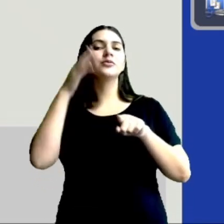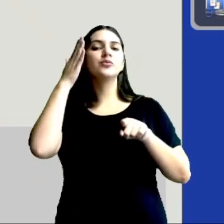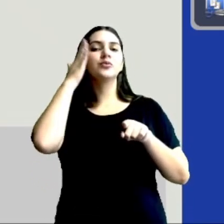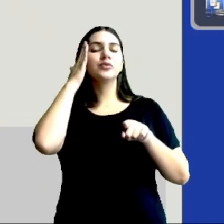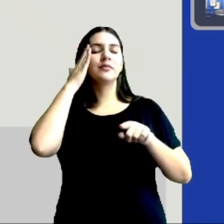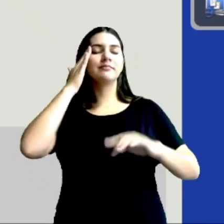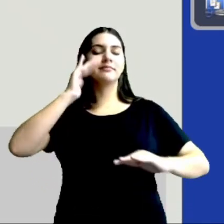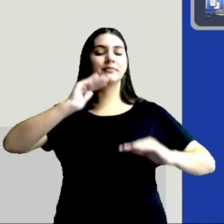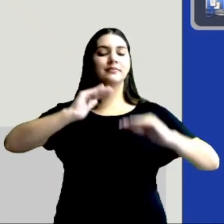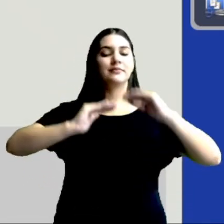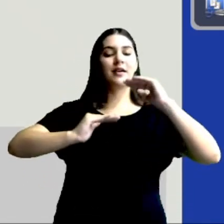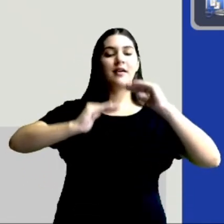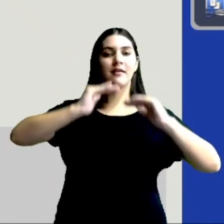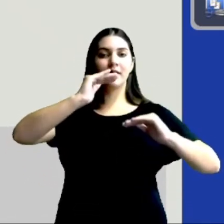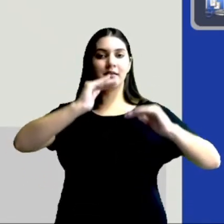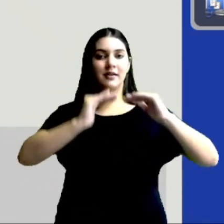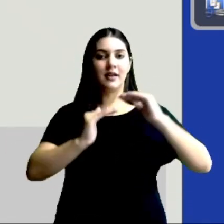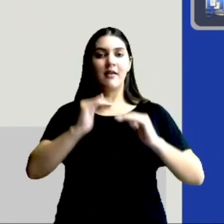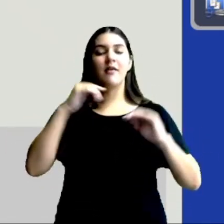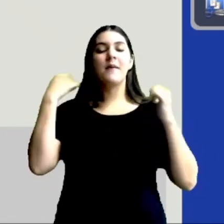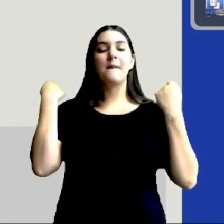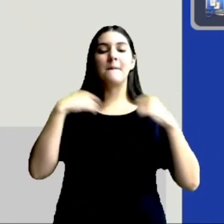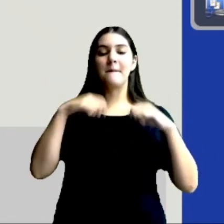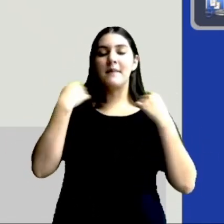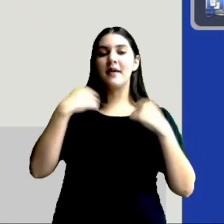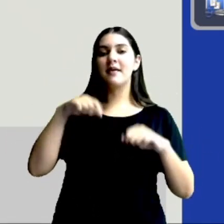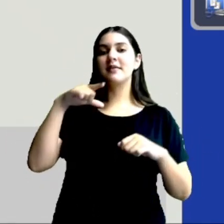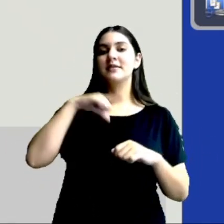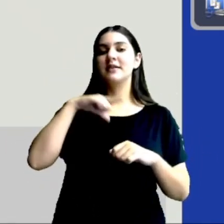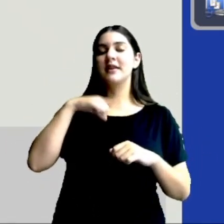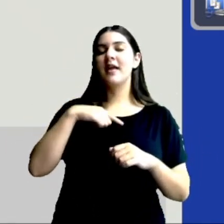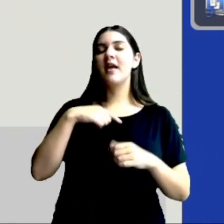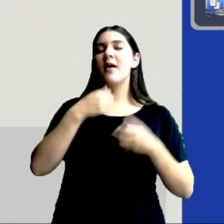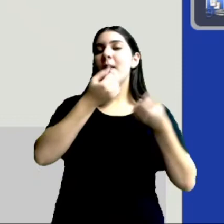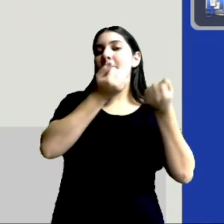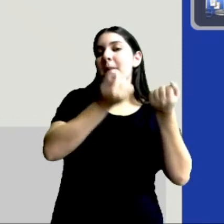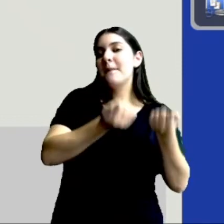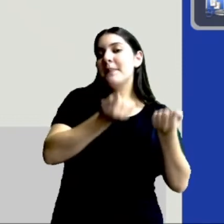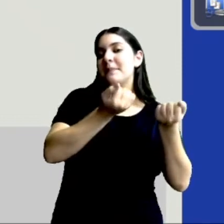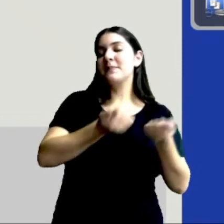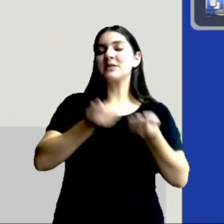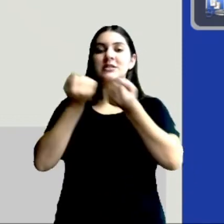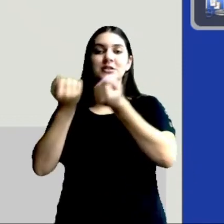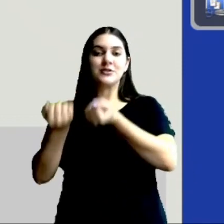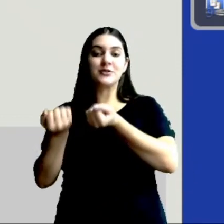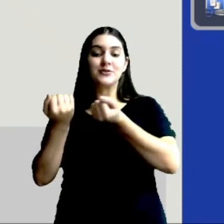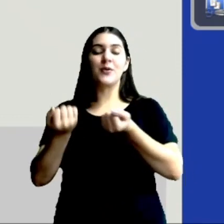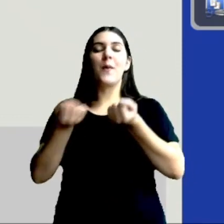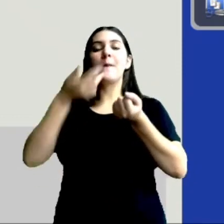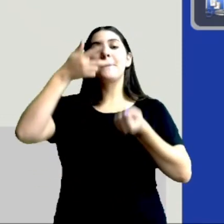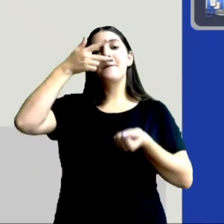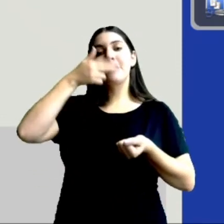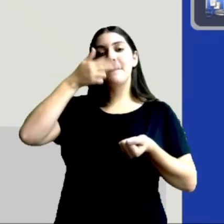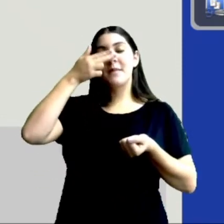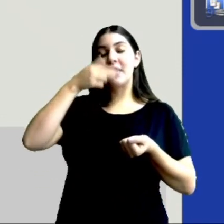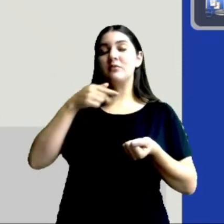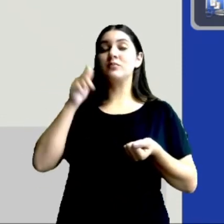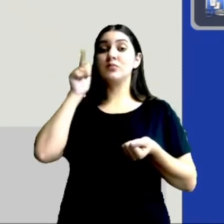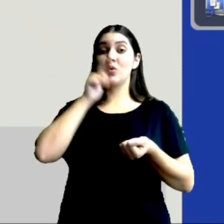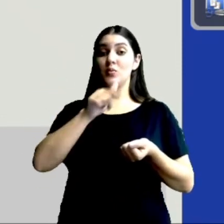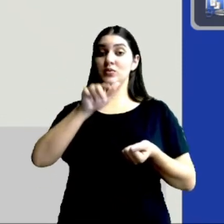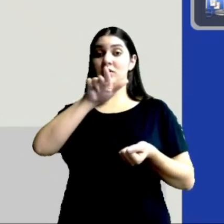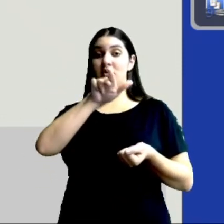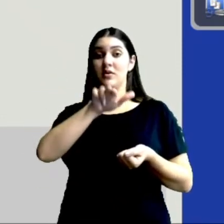do equilíbrio que deve ter uma balança, né? O peso nos dois pratos deve ser o mesmo para que haja igualdade.